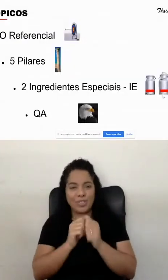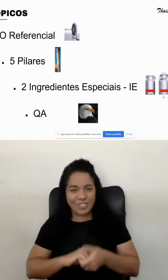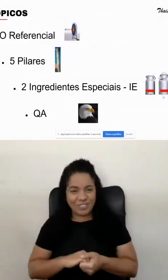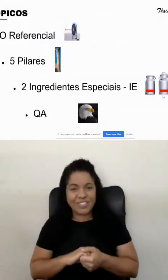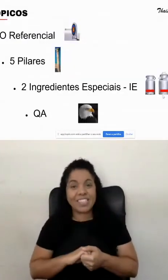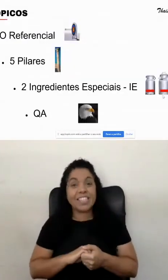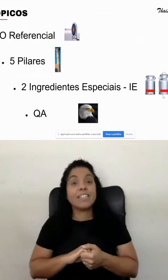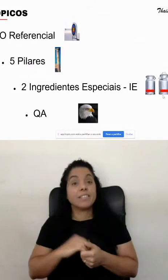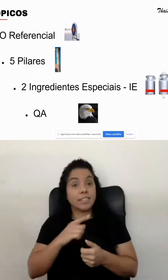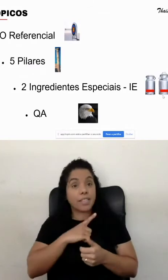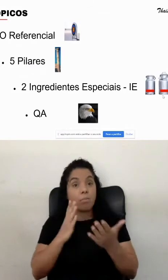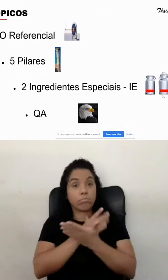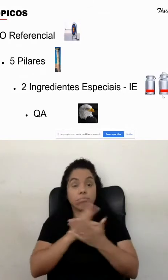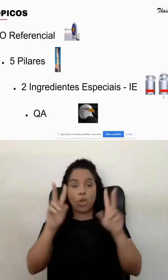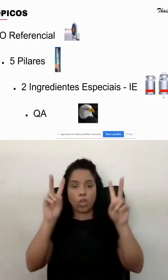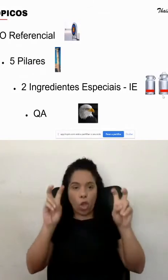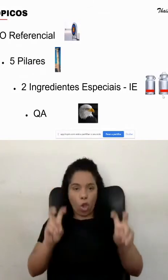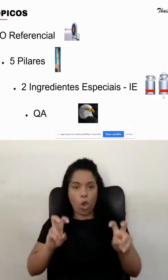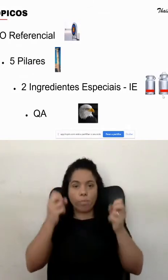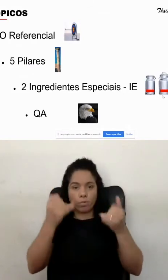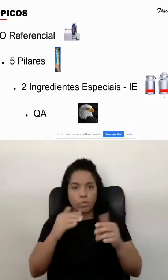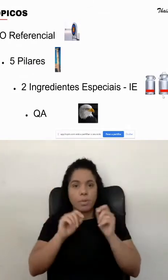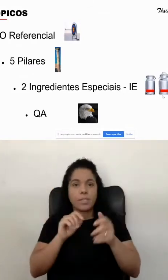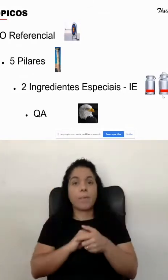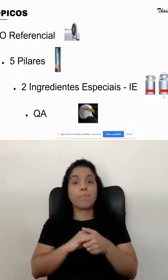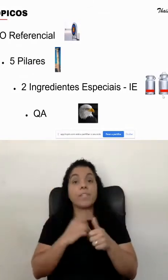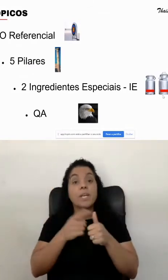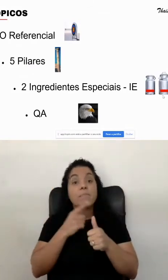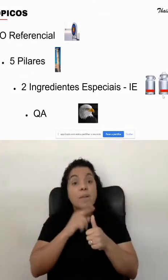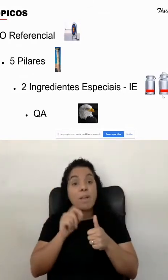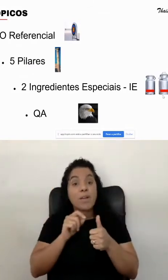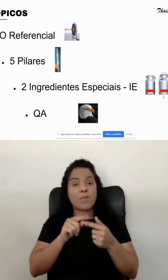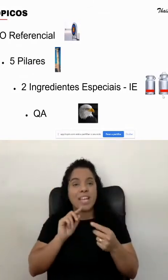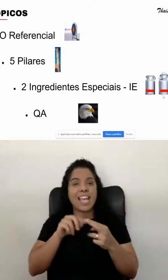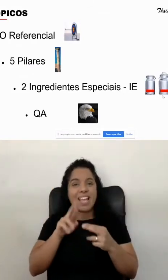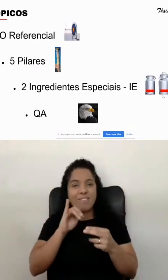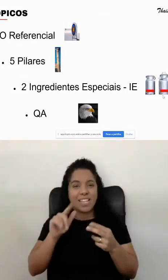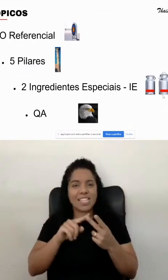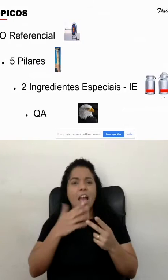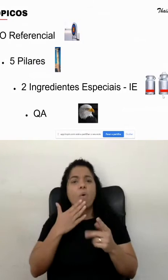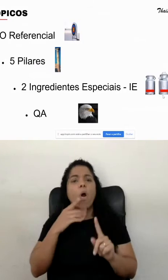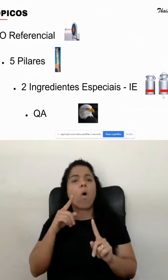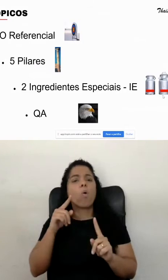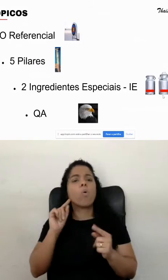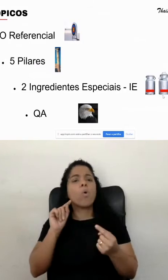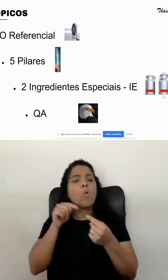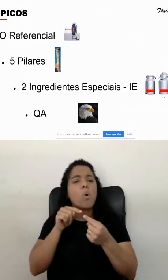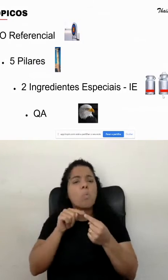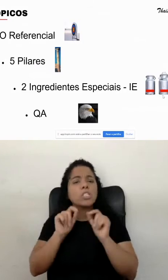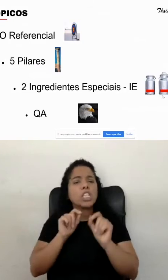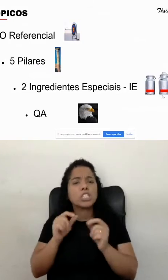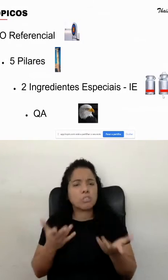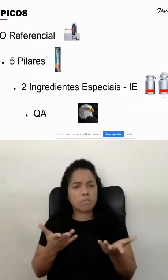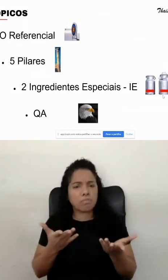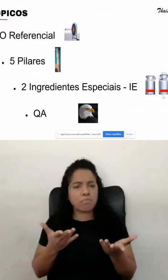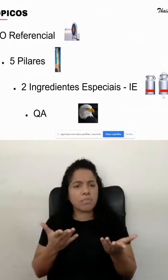Temos alguns tópicos para a gente falar, né? O primeiro deles, o referencial, o objetivo, né?